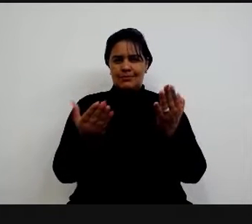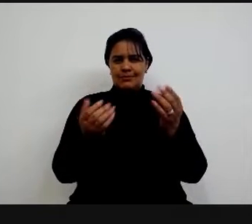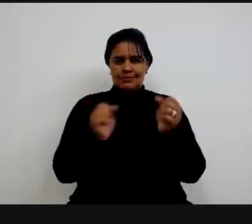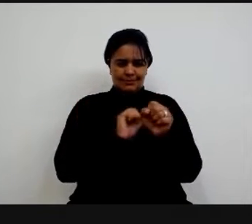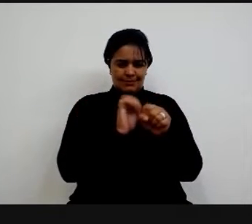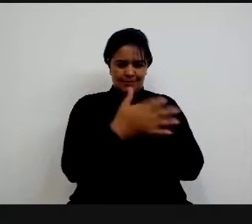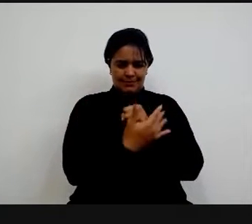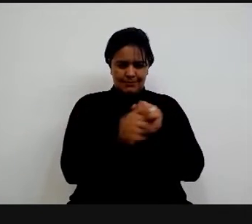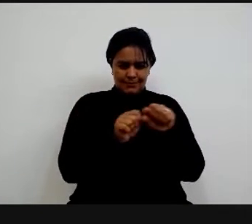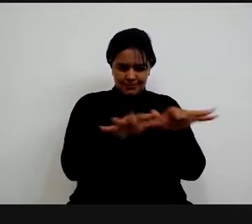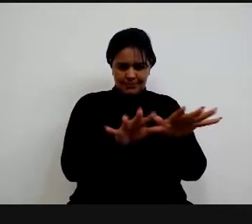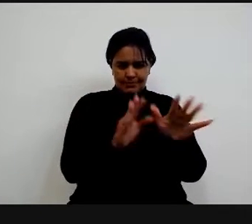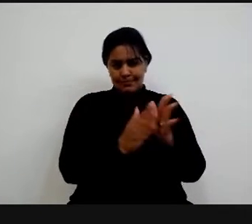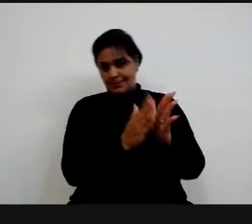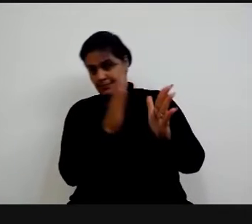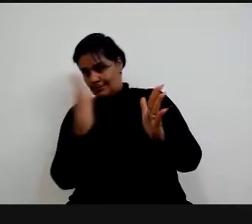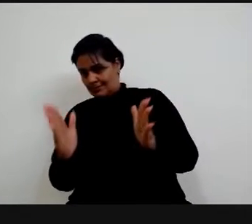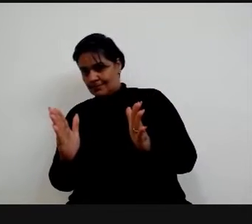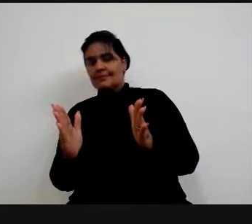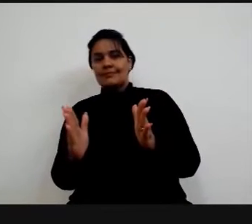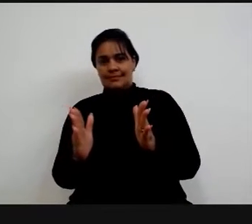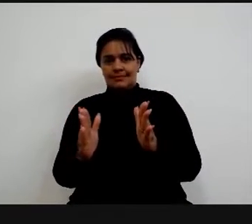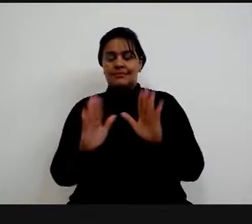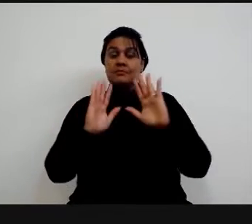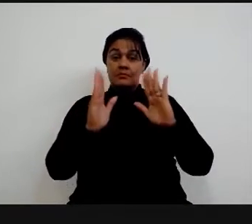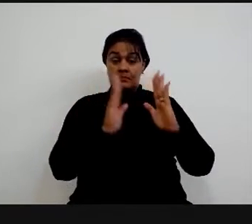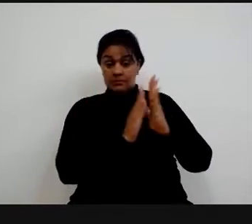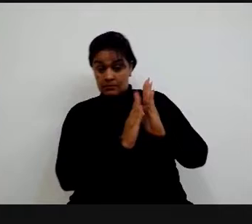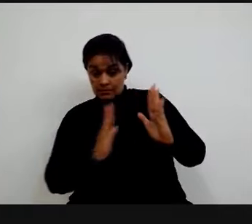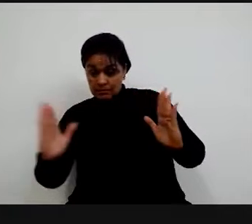Né? Durante a pandemia,